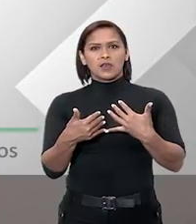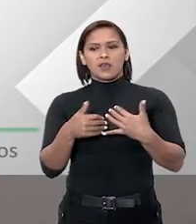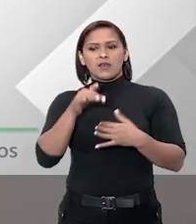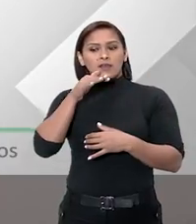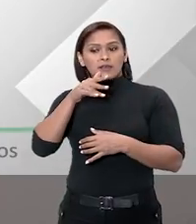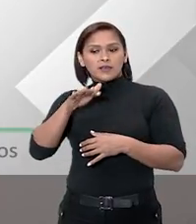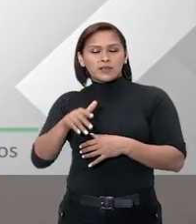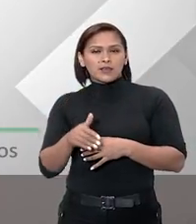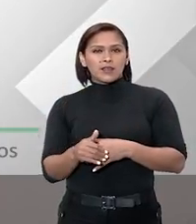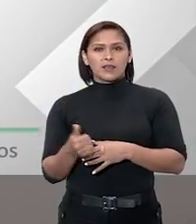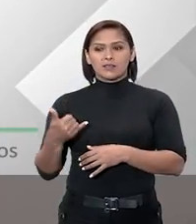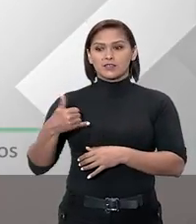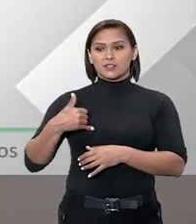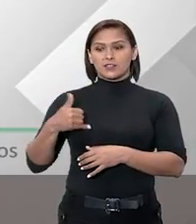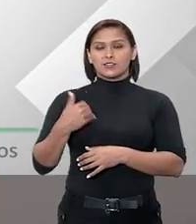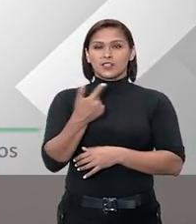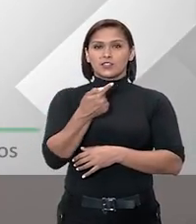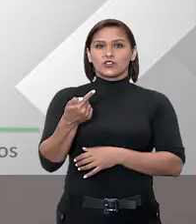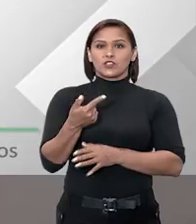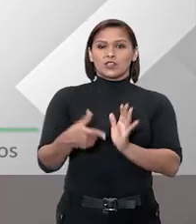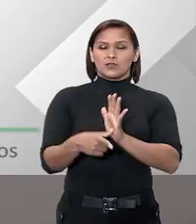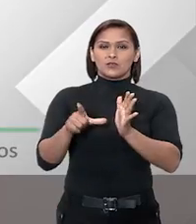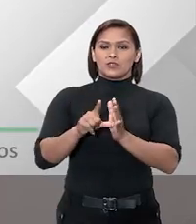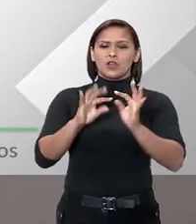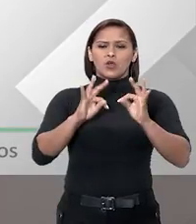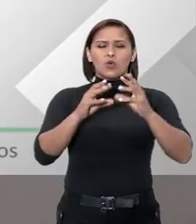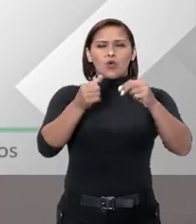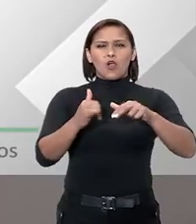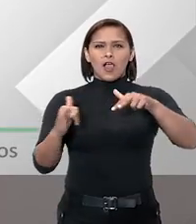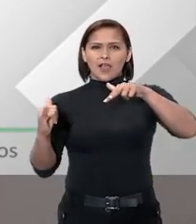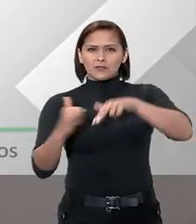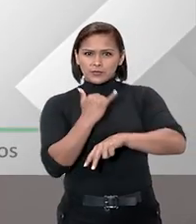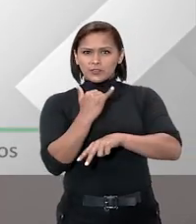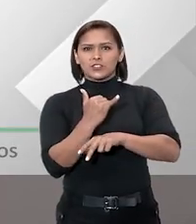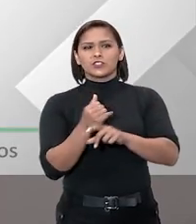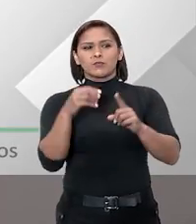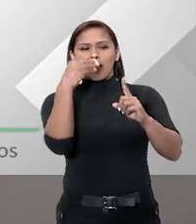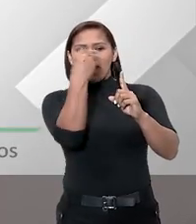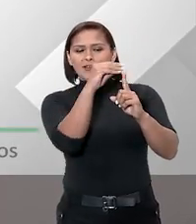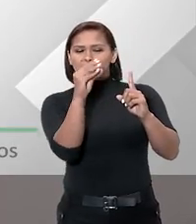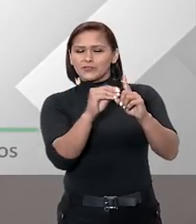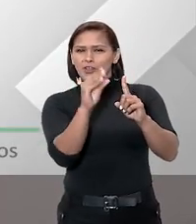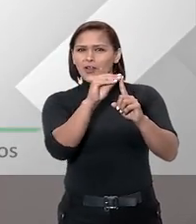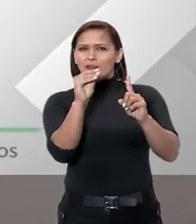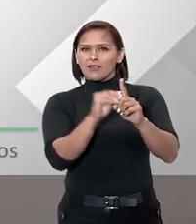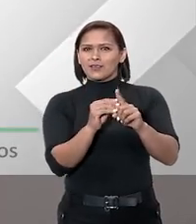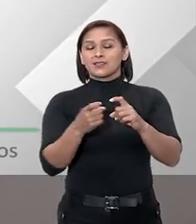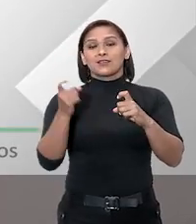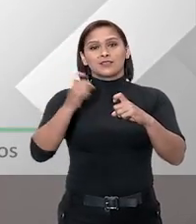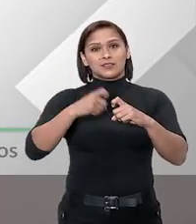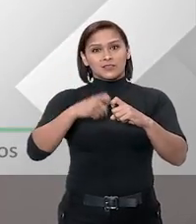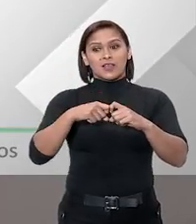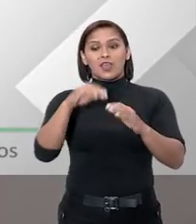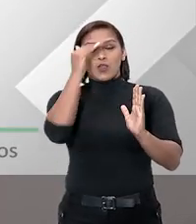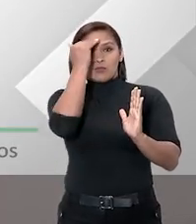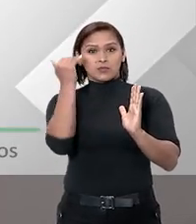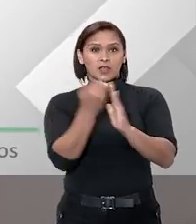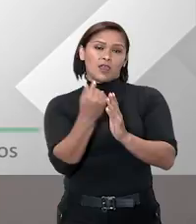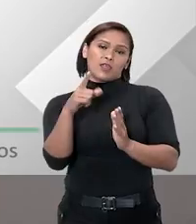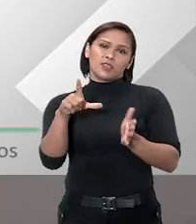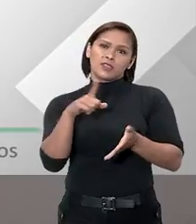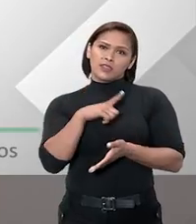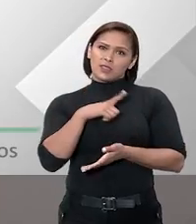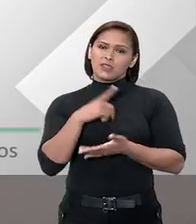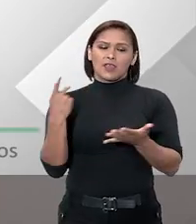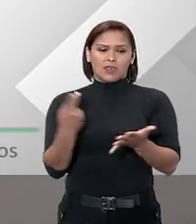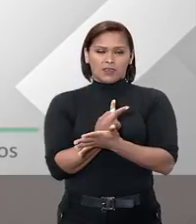criança menor de 7 anos ou todas as vítimas de violência sexual. Aí, obrigatoriamente, nós temos que